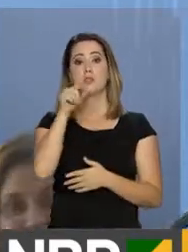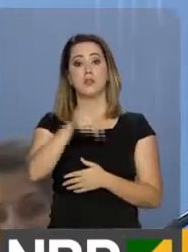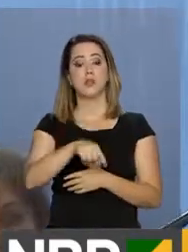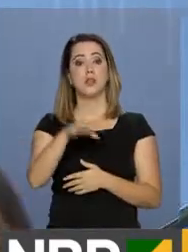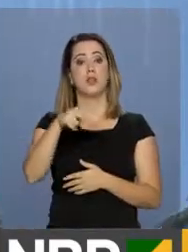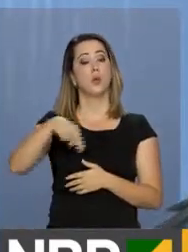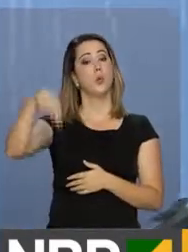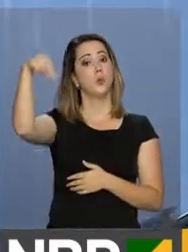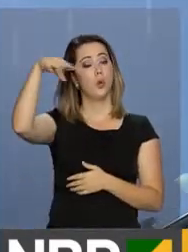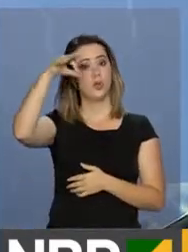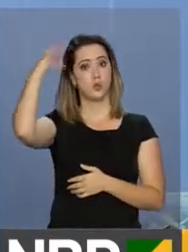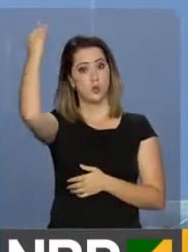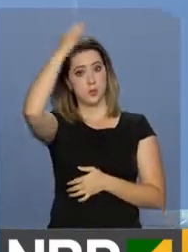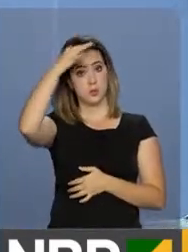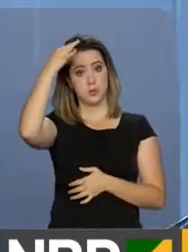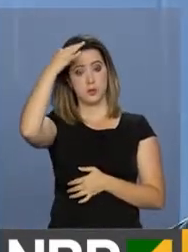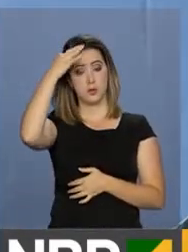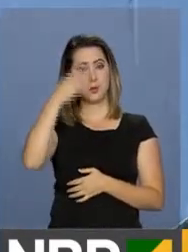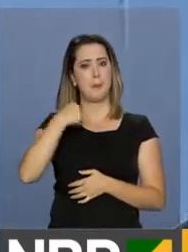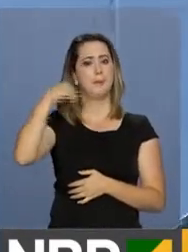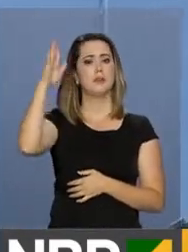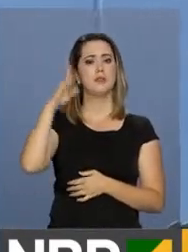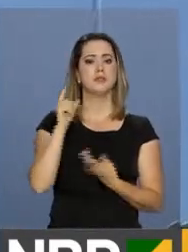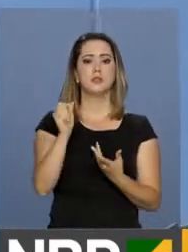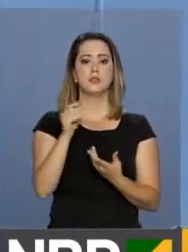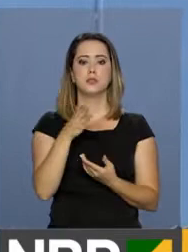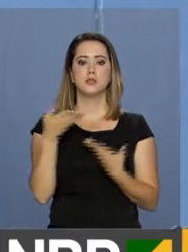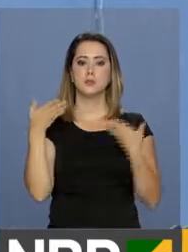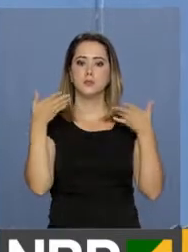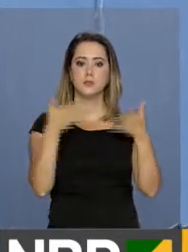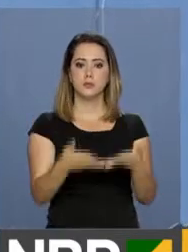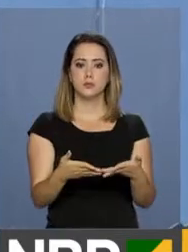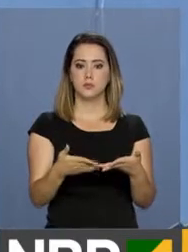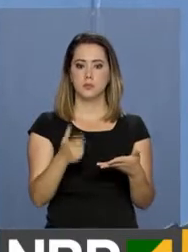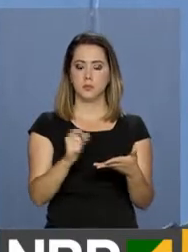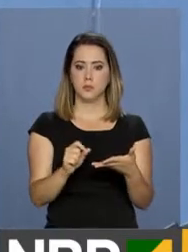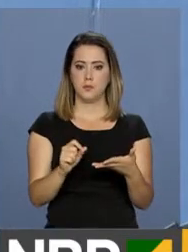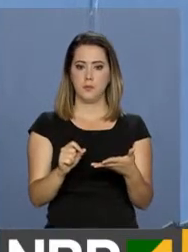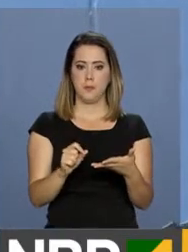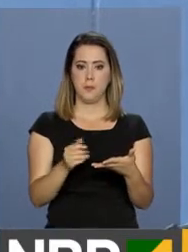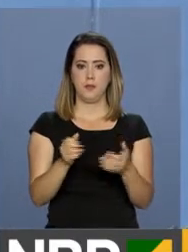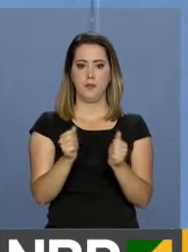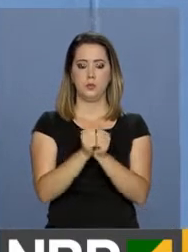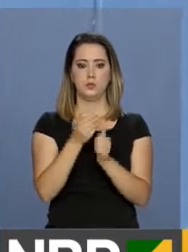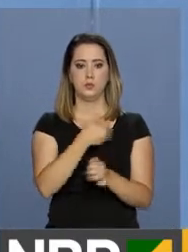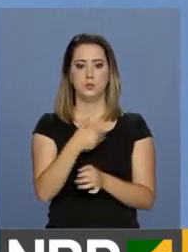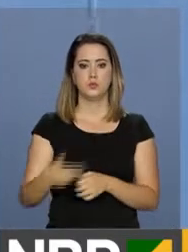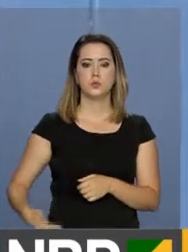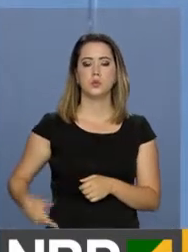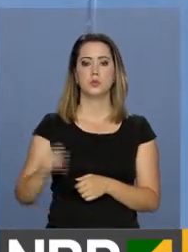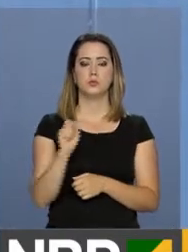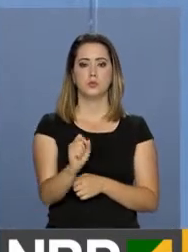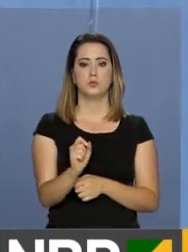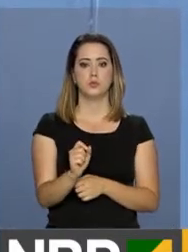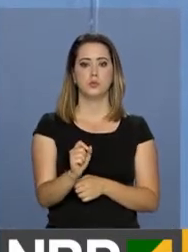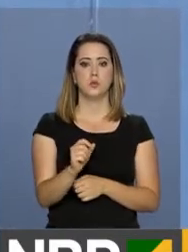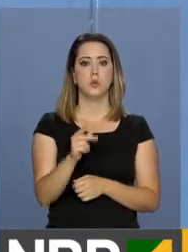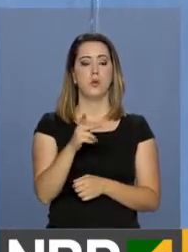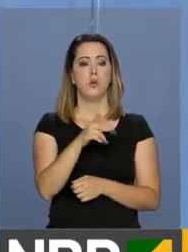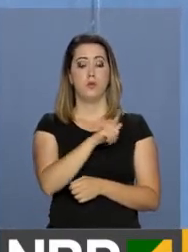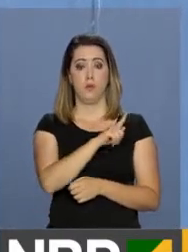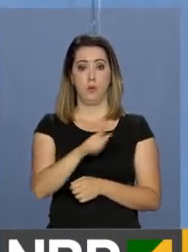Santo, mas mais do que isso, vindo com o governador Paulo